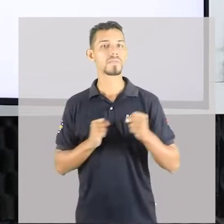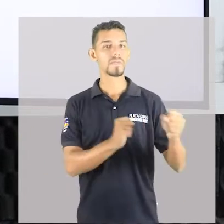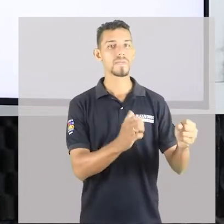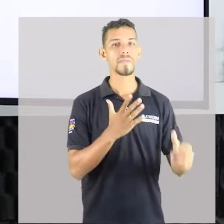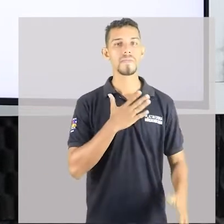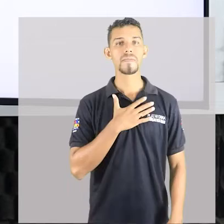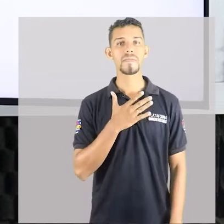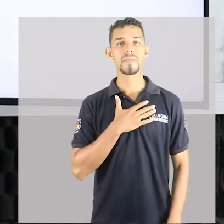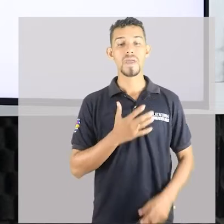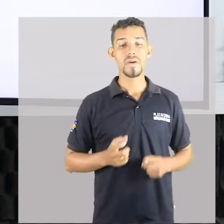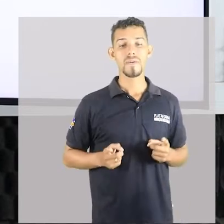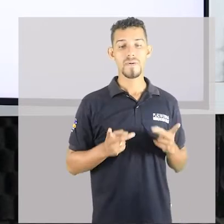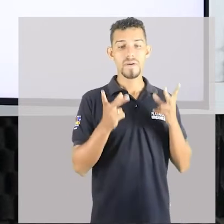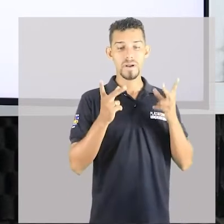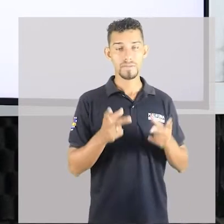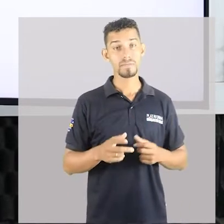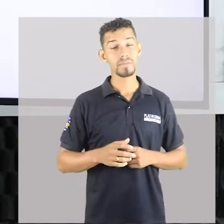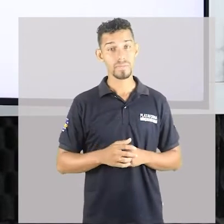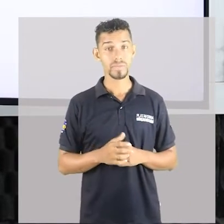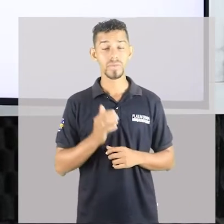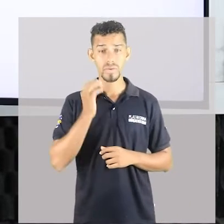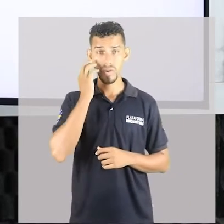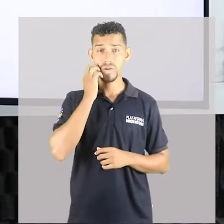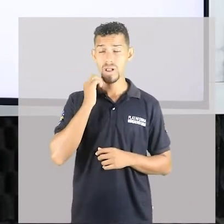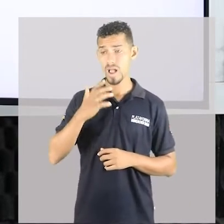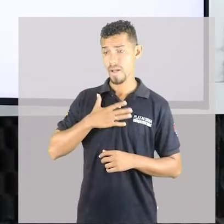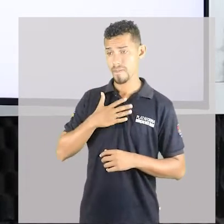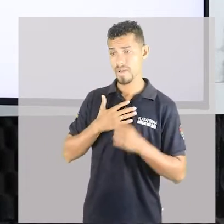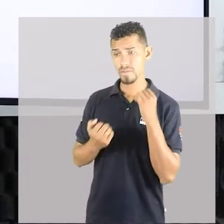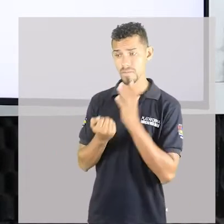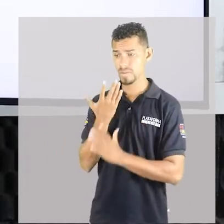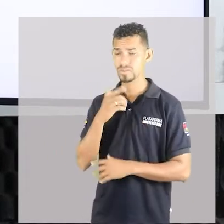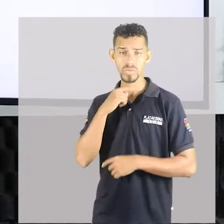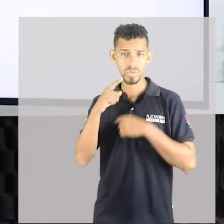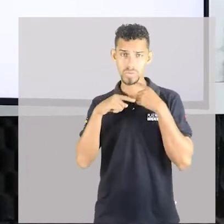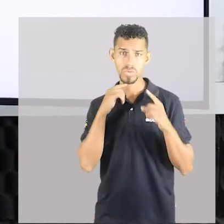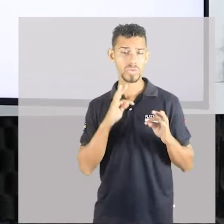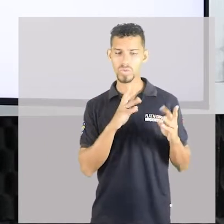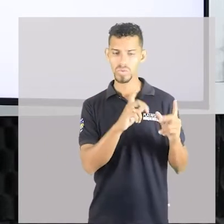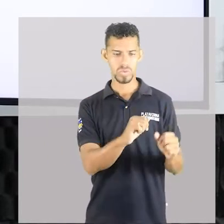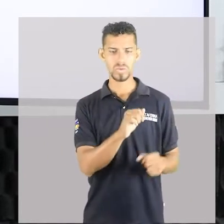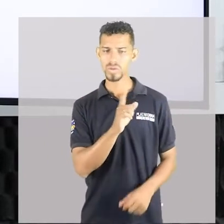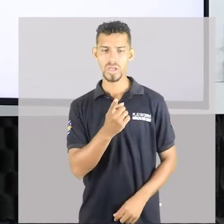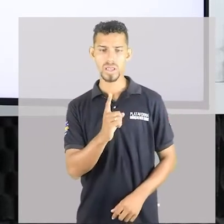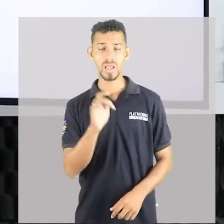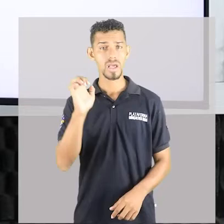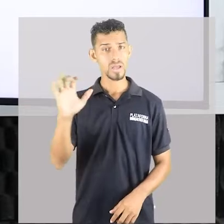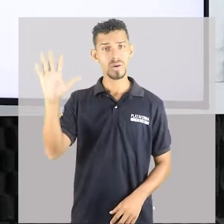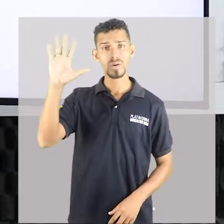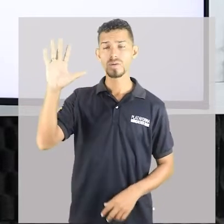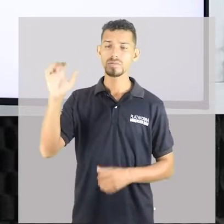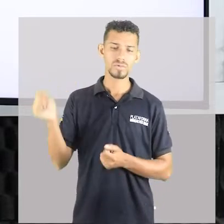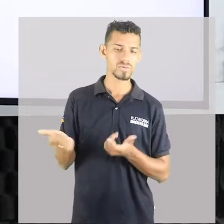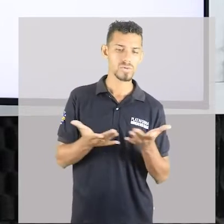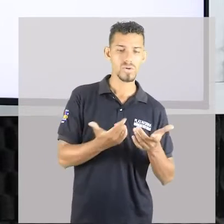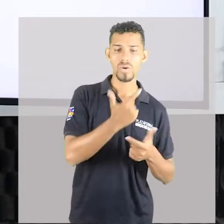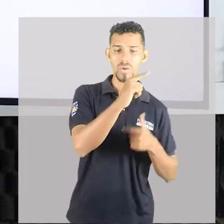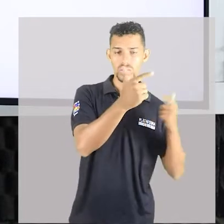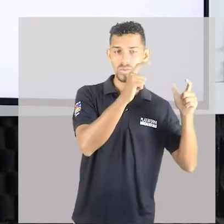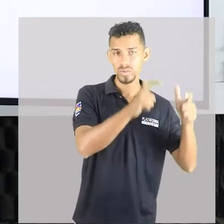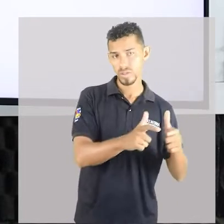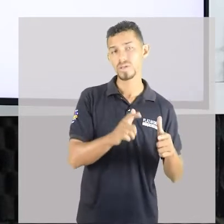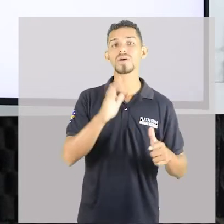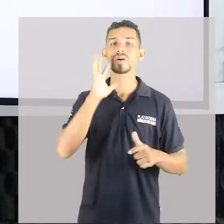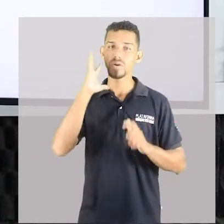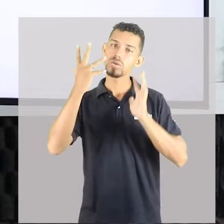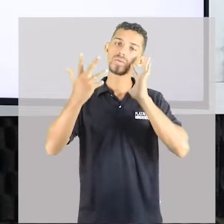meus produtos à venda. Ou seja, escoar minha produção, que, claro, não vai ser consumida de todo lá na Europa, para outros lugares. E